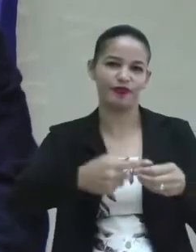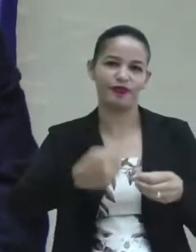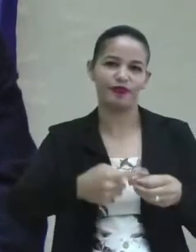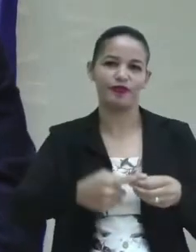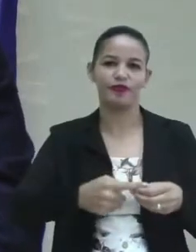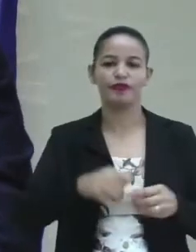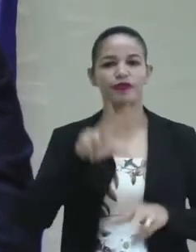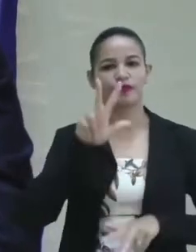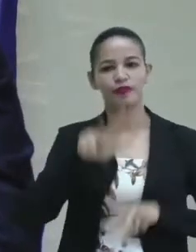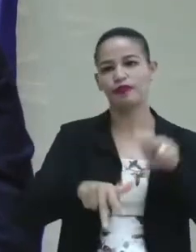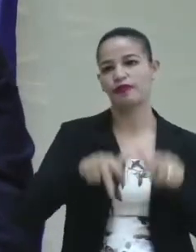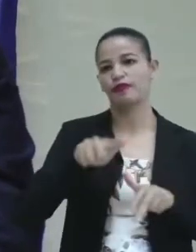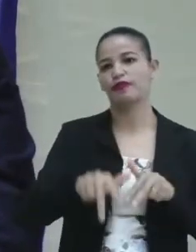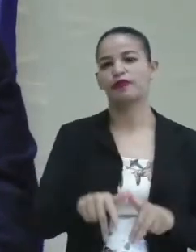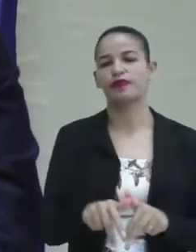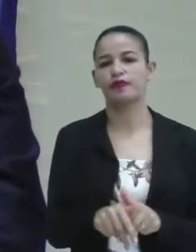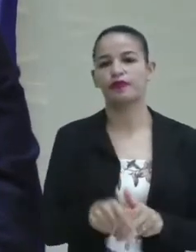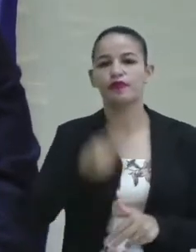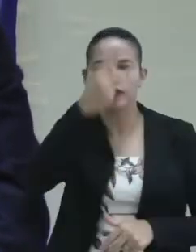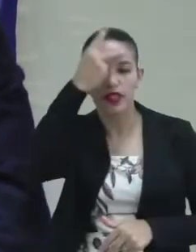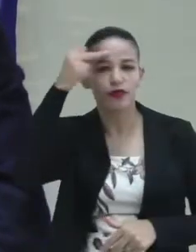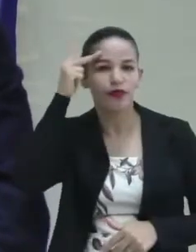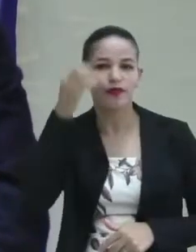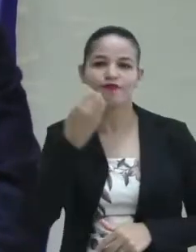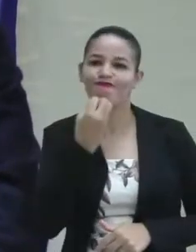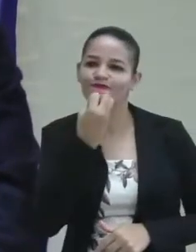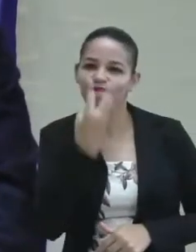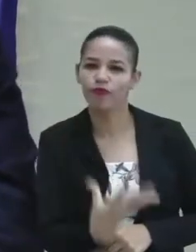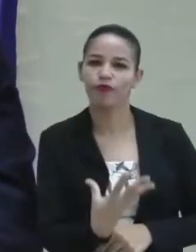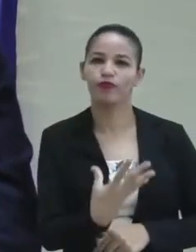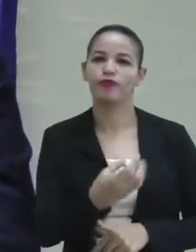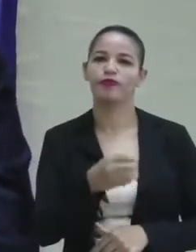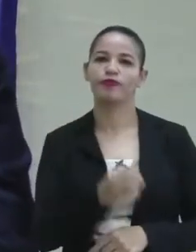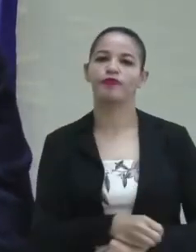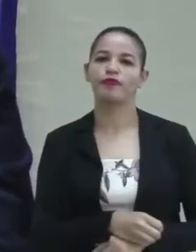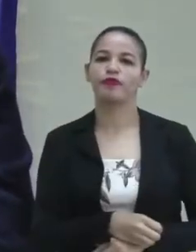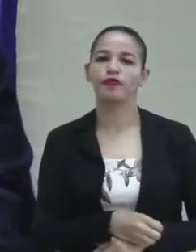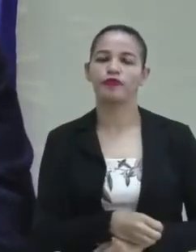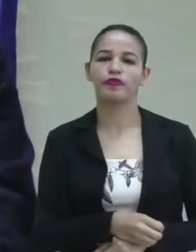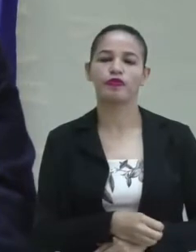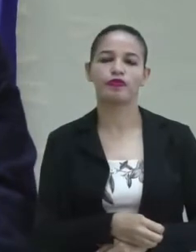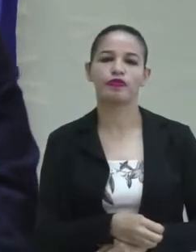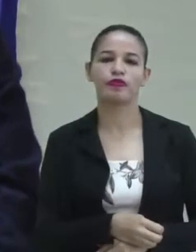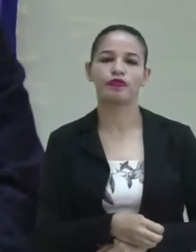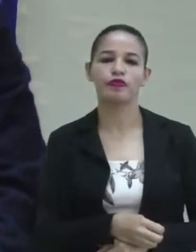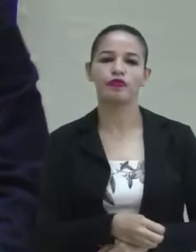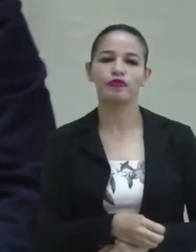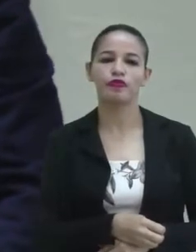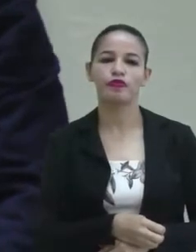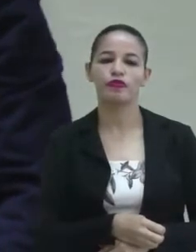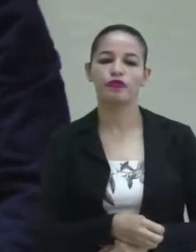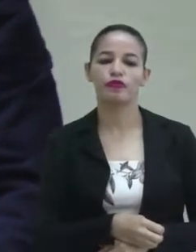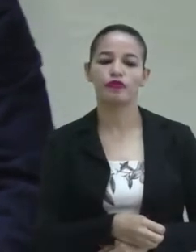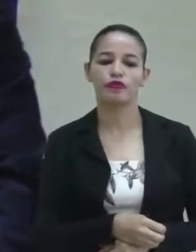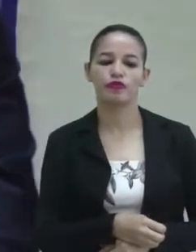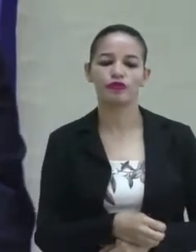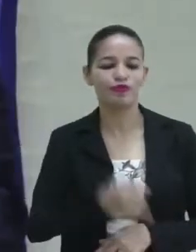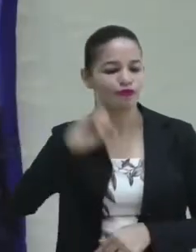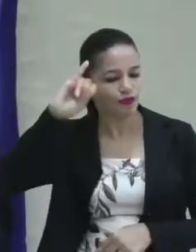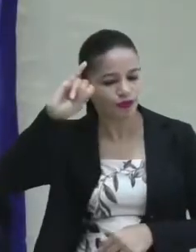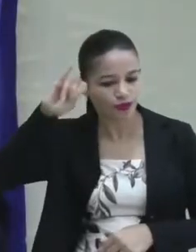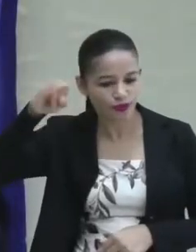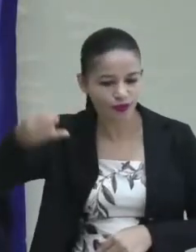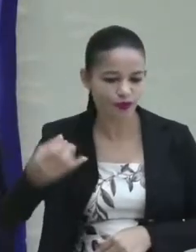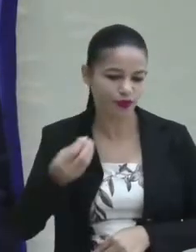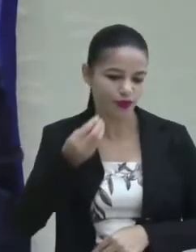de vocês, pelas pessoas de bem que vocês são, pelo exemplo que vocês deixam para todos que tiveram a oportunidade de